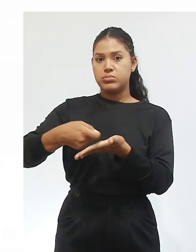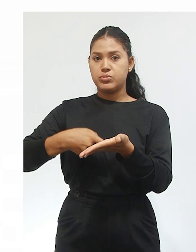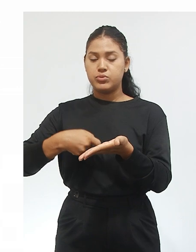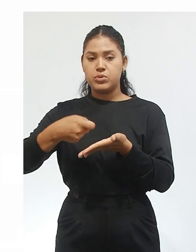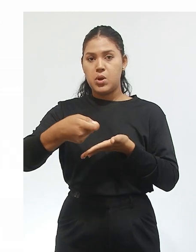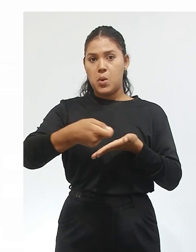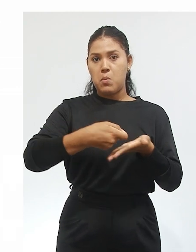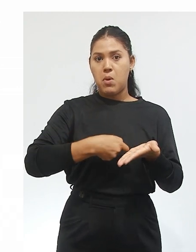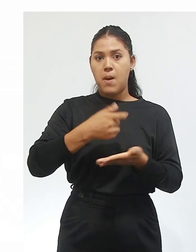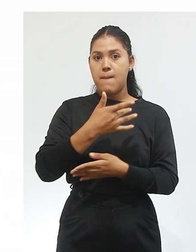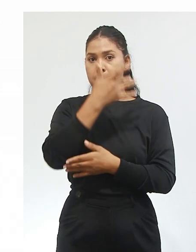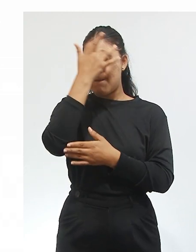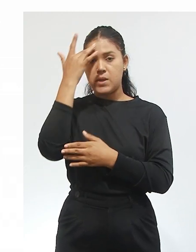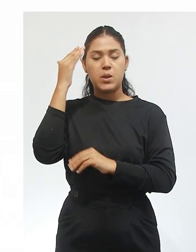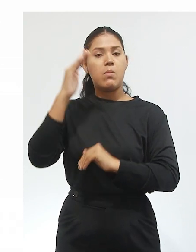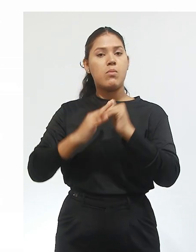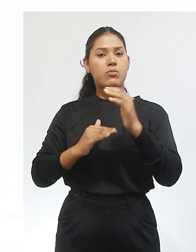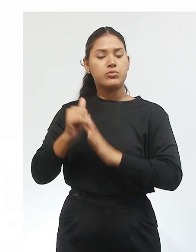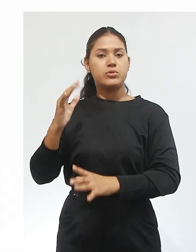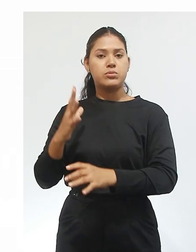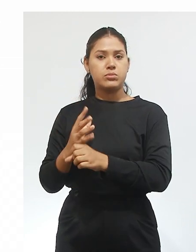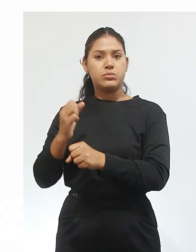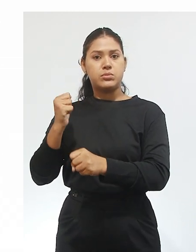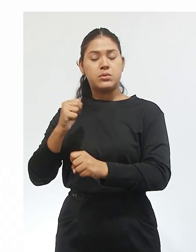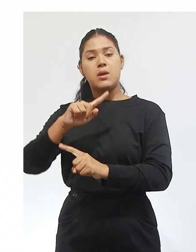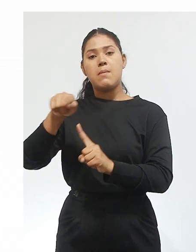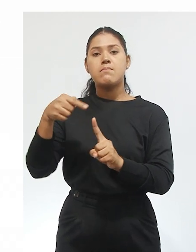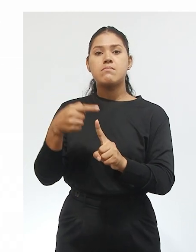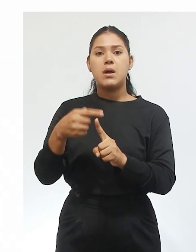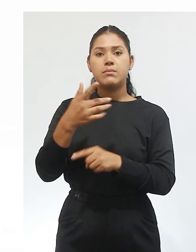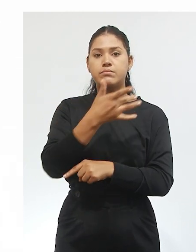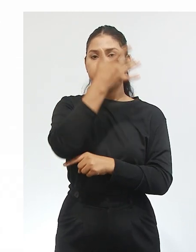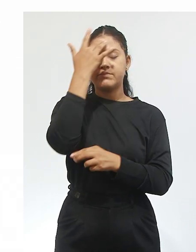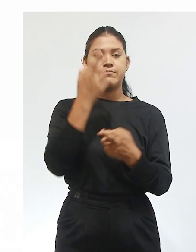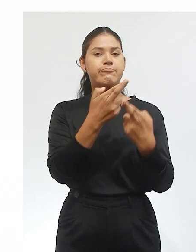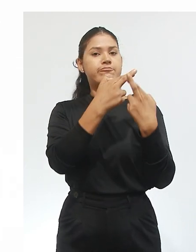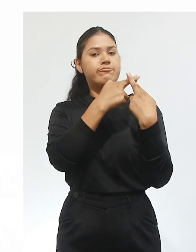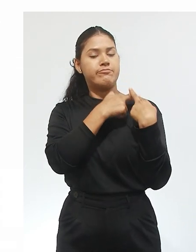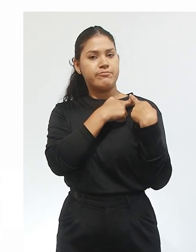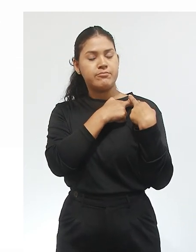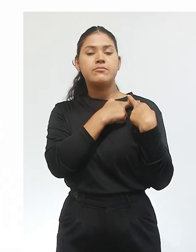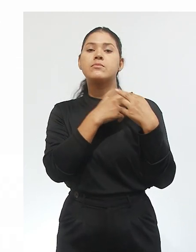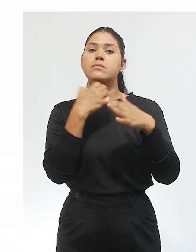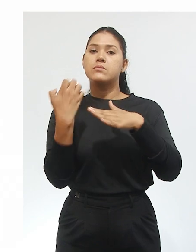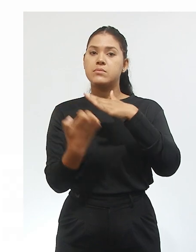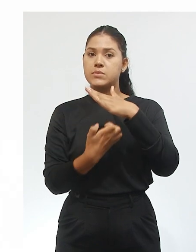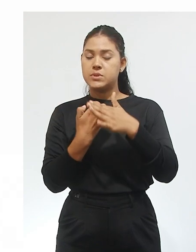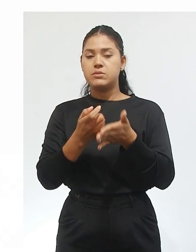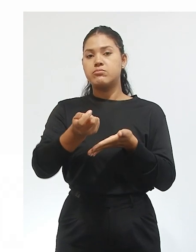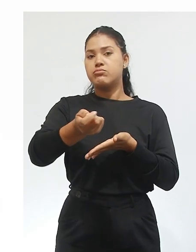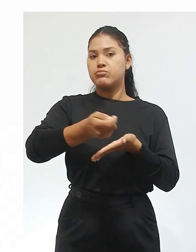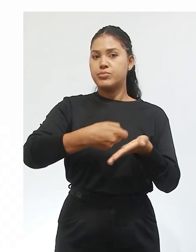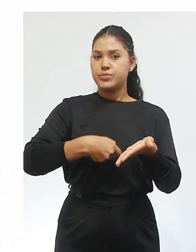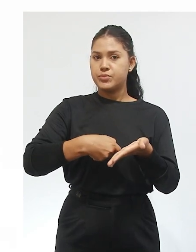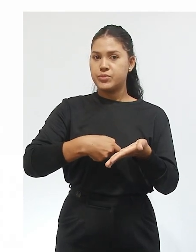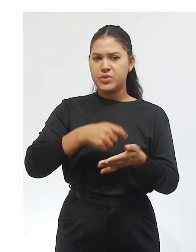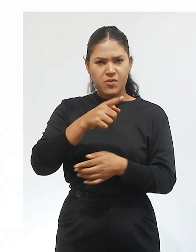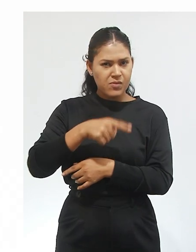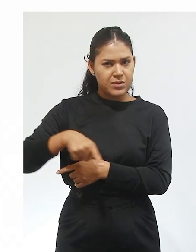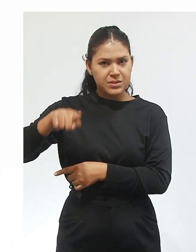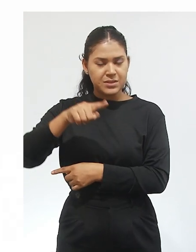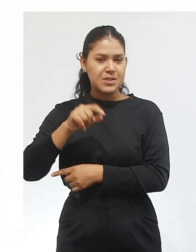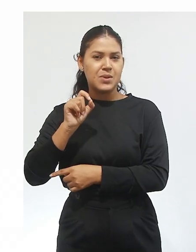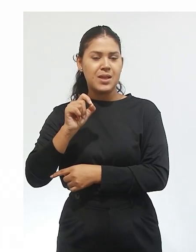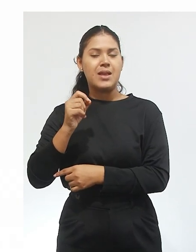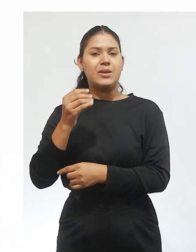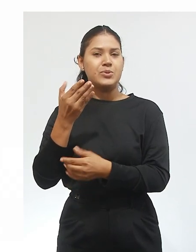ter assinatura tanto do contabilista quanto do responsável pela empresa. Aqueles aí que são concurseiros, parece até,